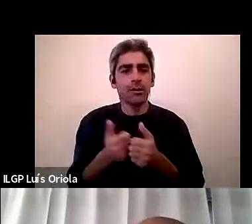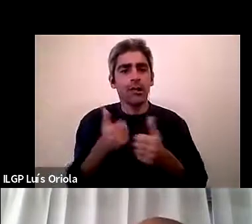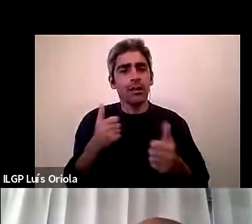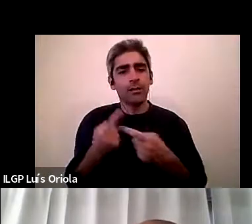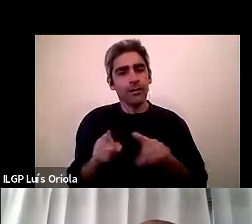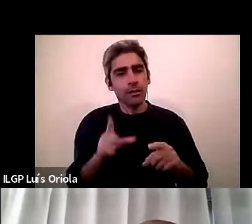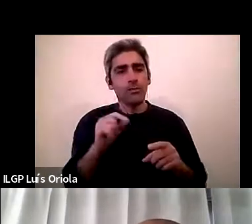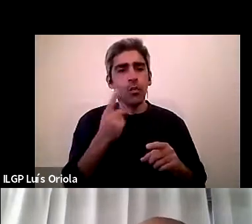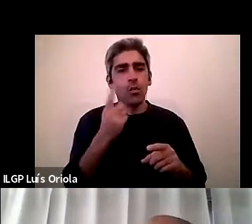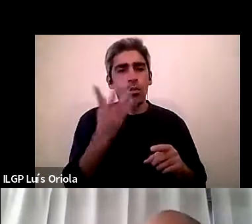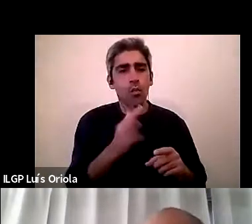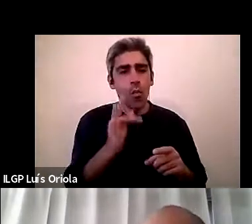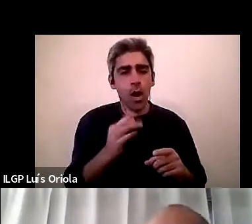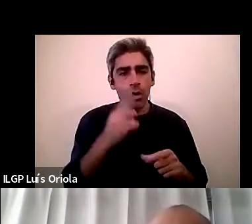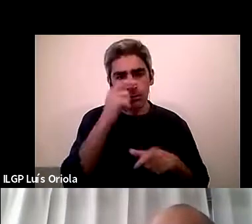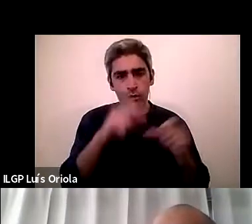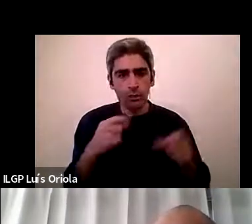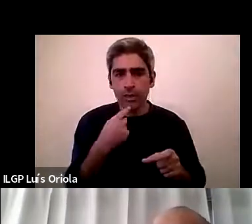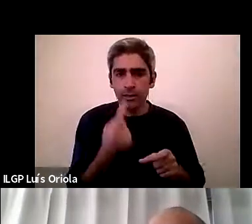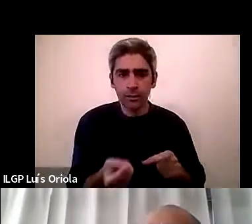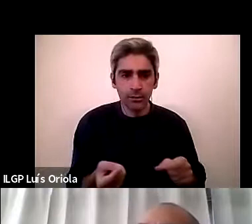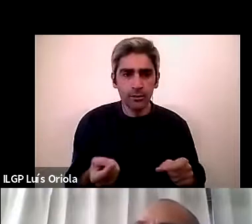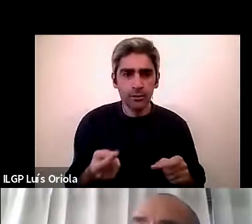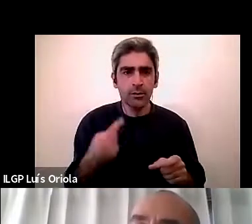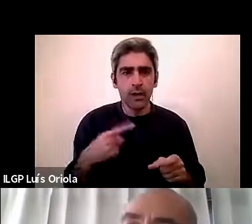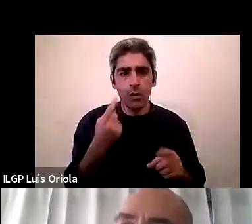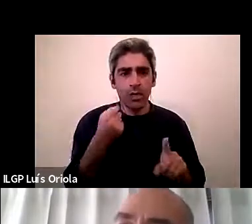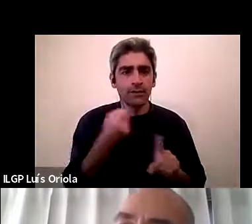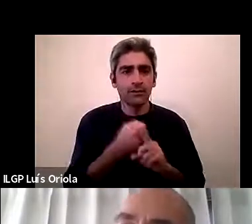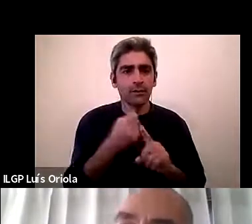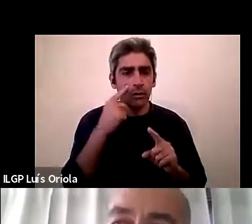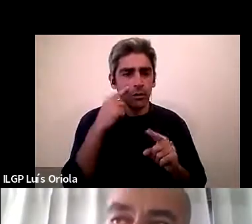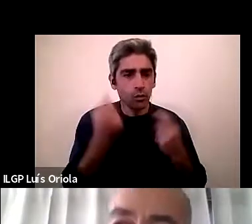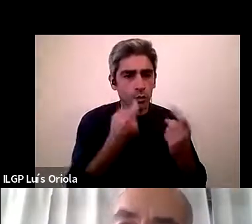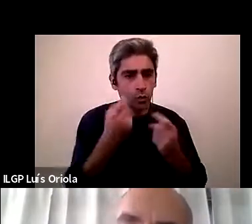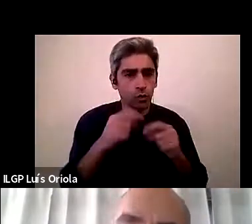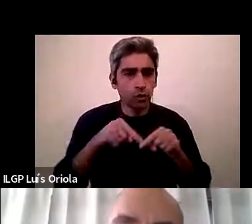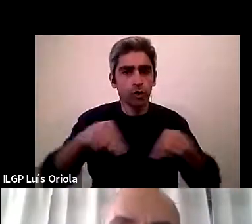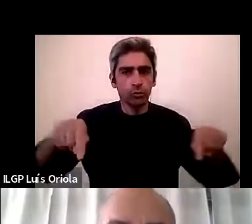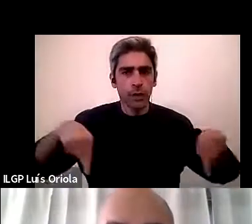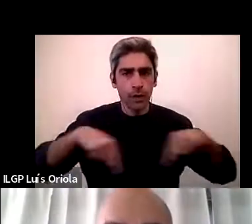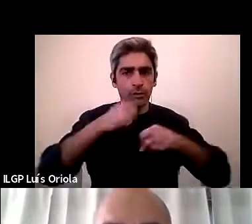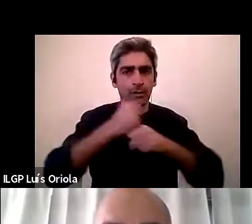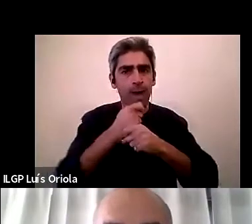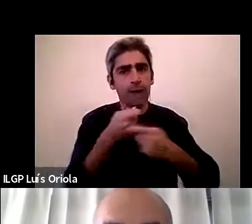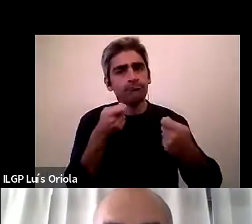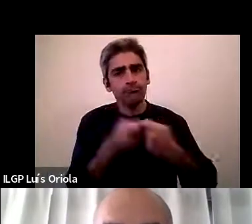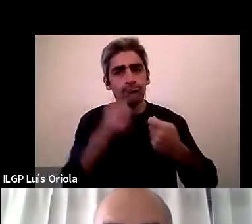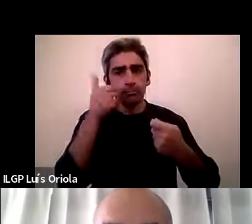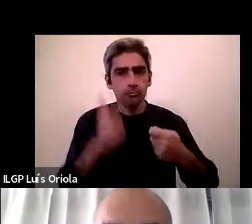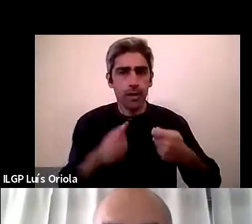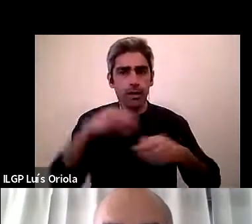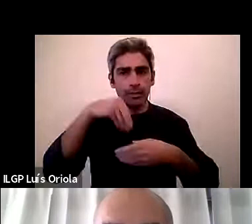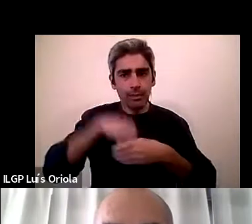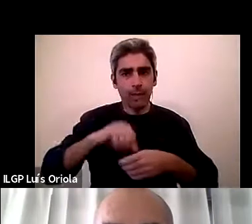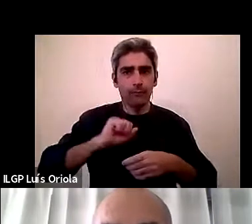dos inquiridos disseram que é um desafio encontrar espaços de trabalho adequado. dentro das